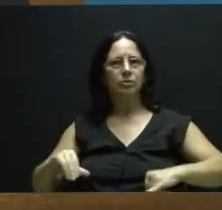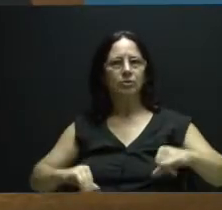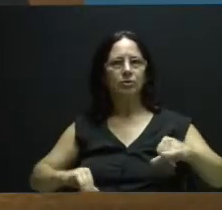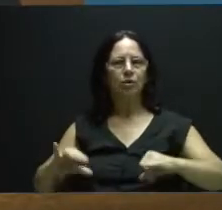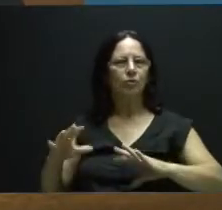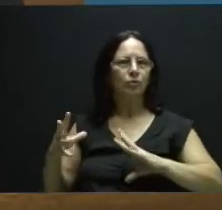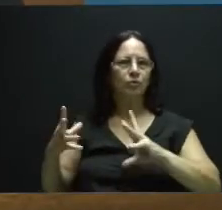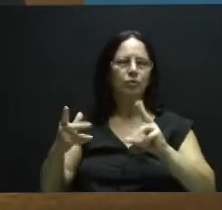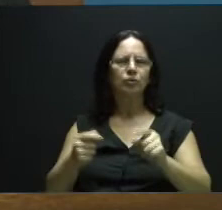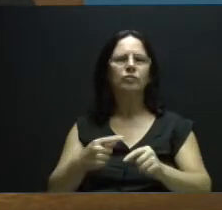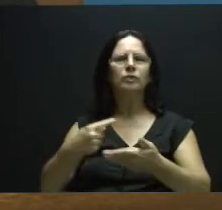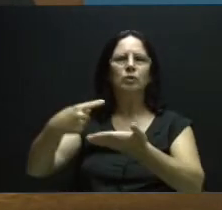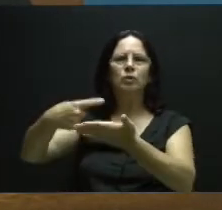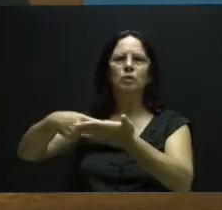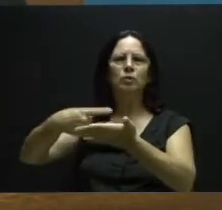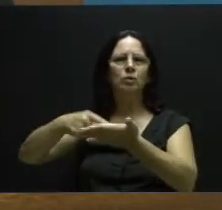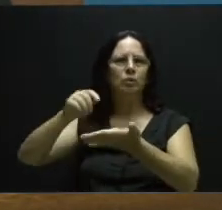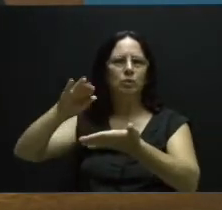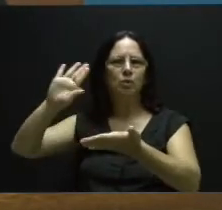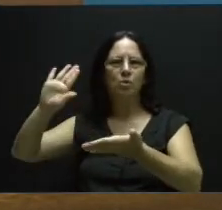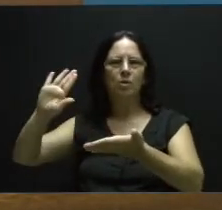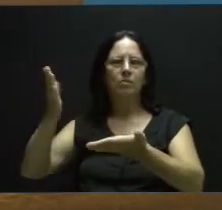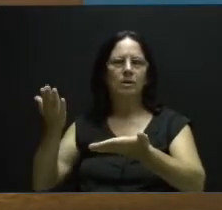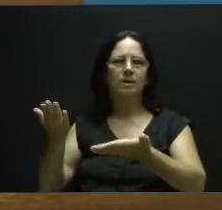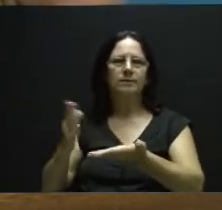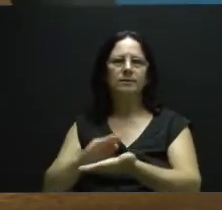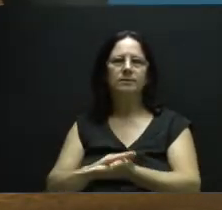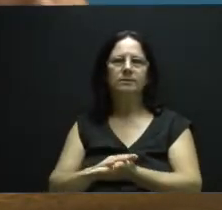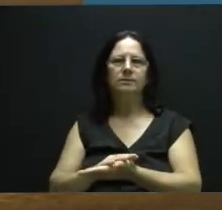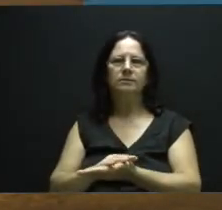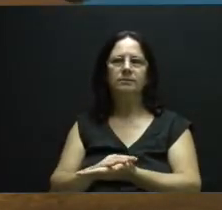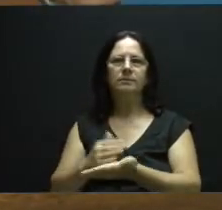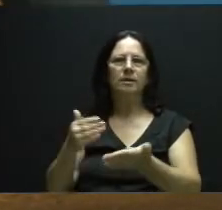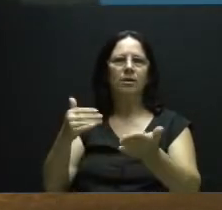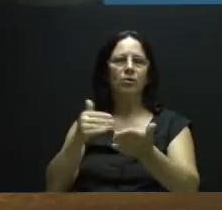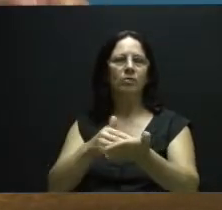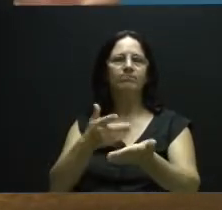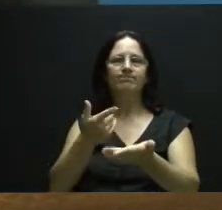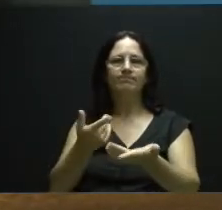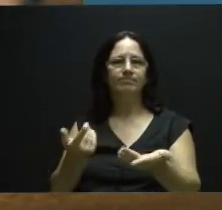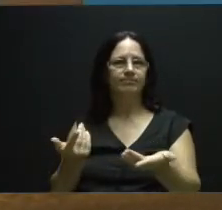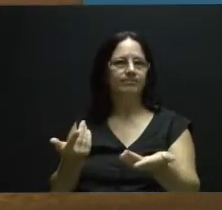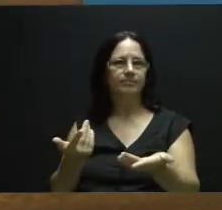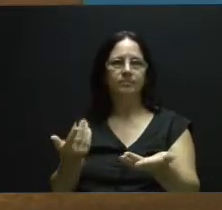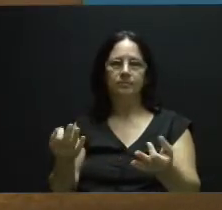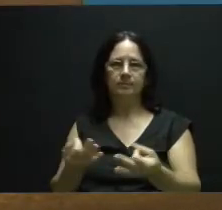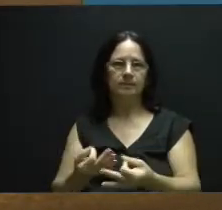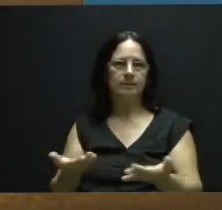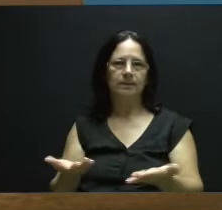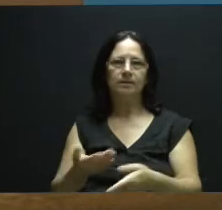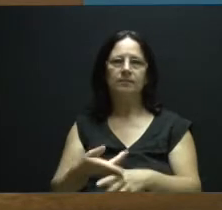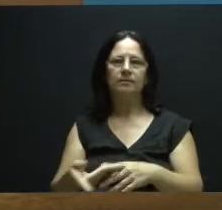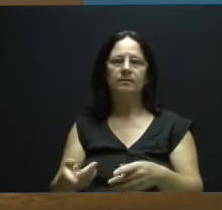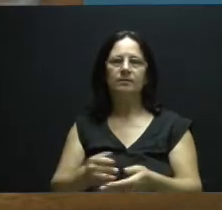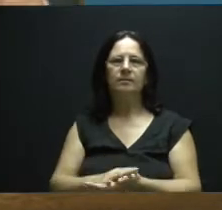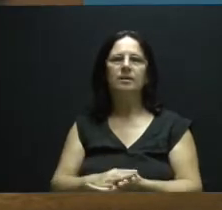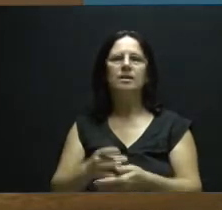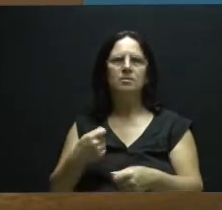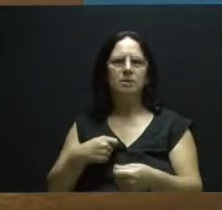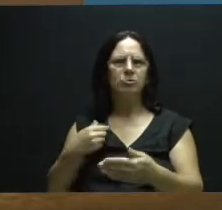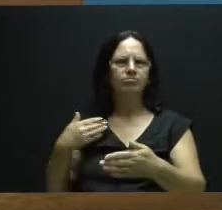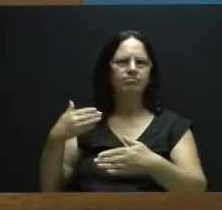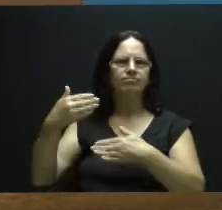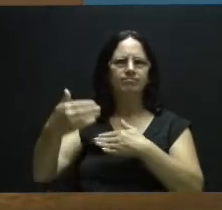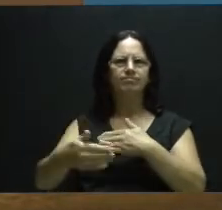fizeram seus compromissos e consequente do vencimento e não tem isso não é justo não é digno eu acho que a gente pode avançar